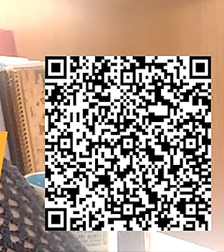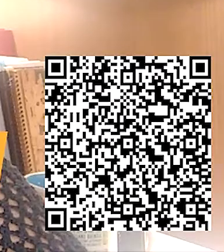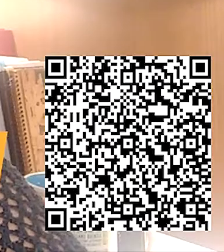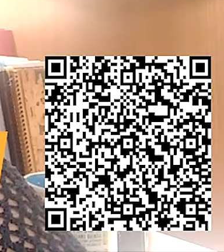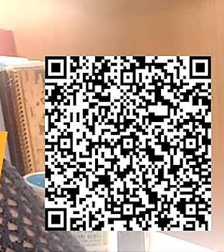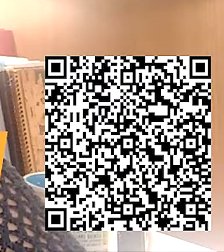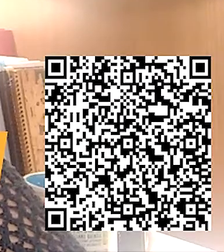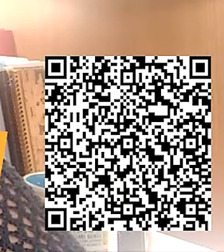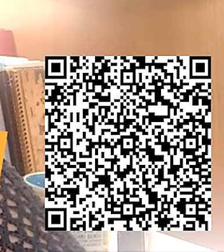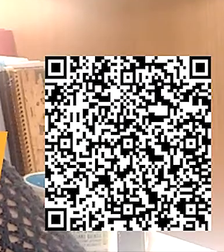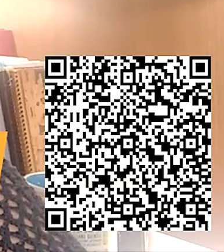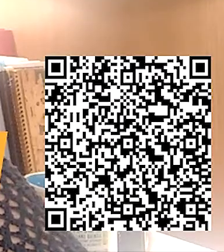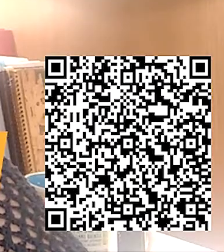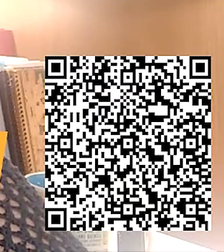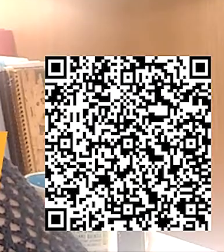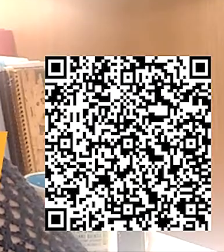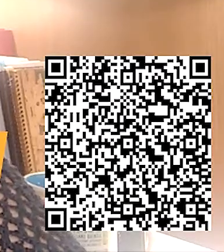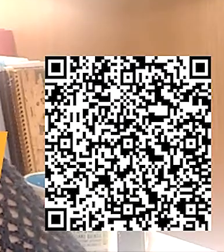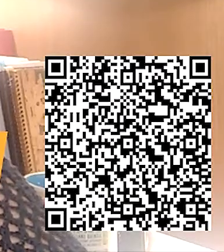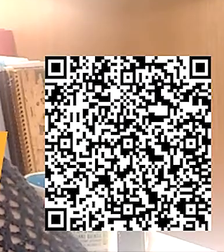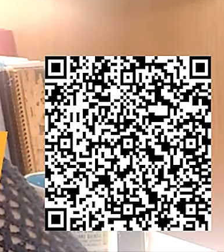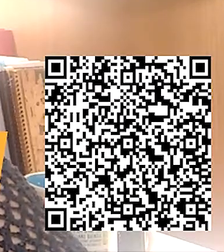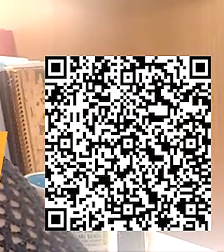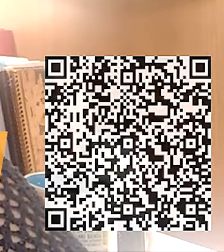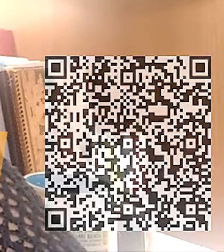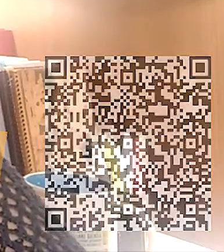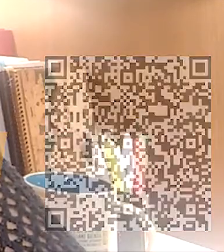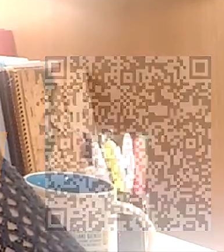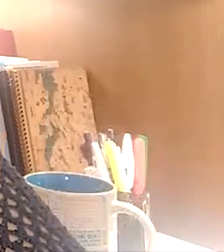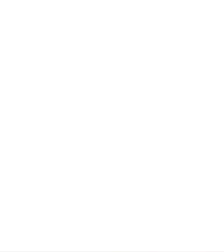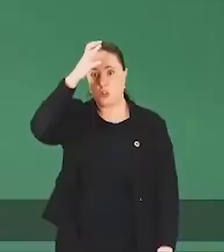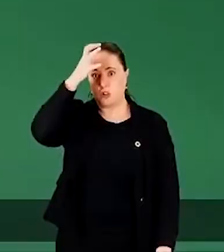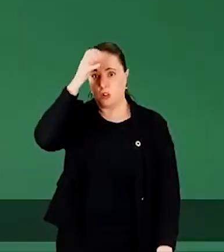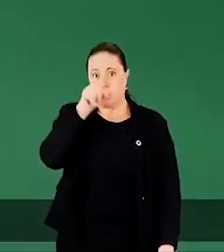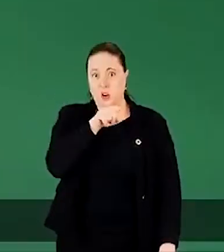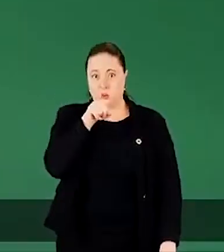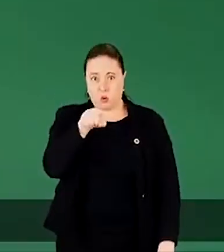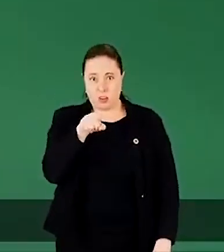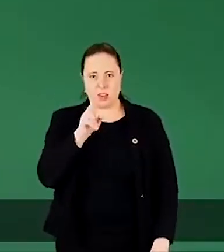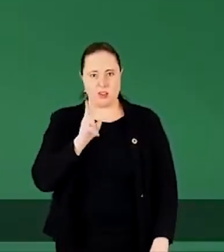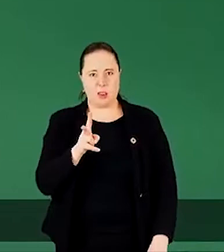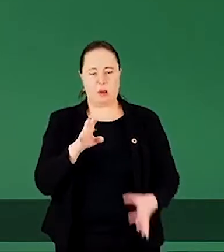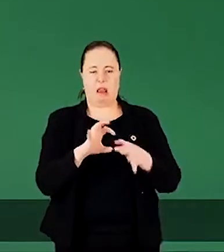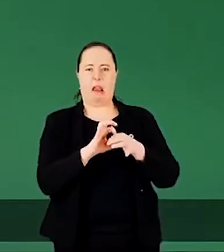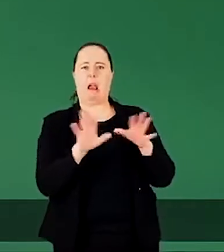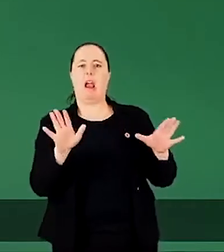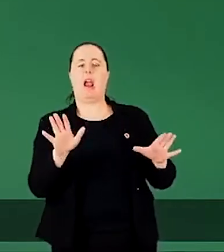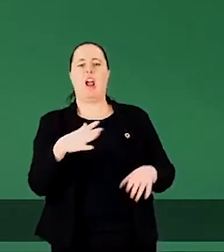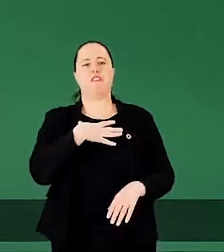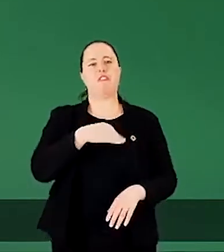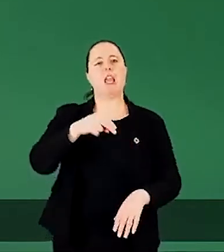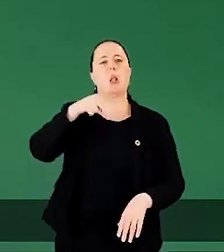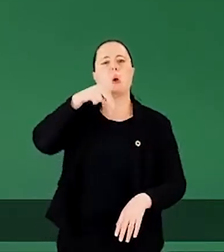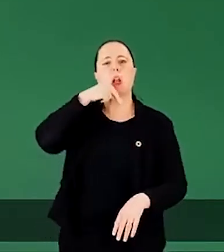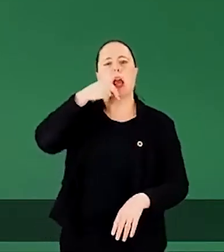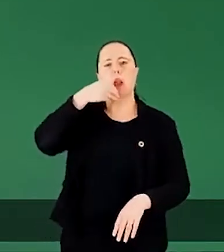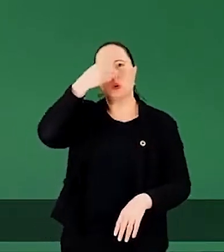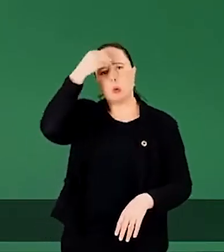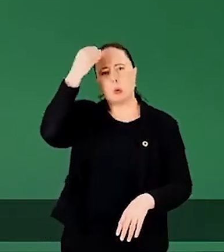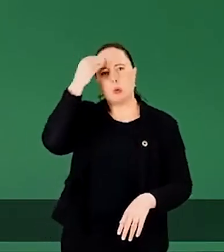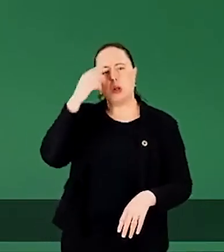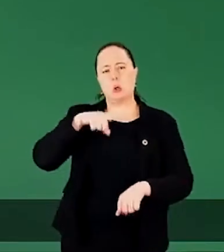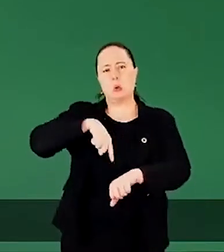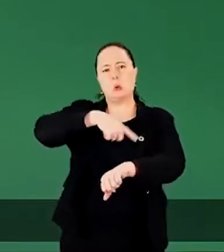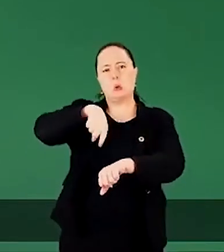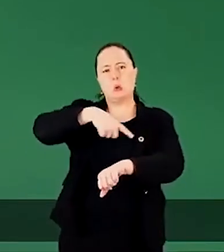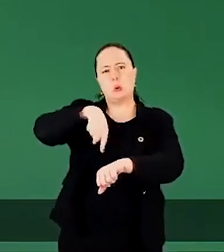sem nenhuma restrição de faixa etária, sem nenhum filtro. Vocês que deixam seus filhos, netos,